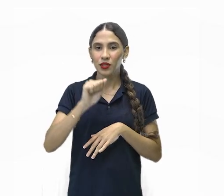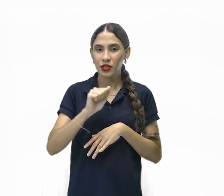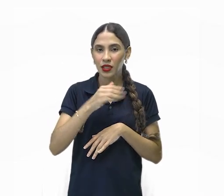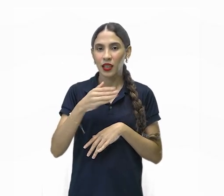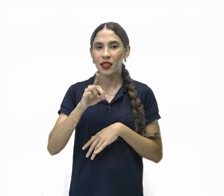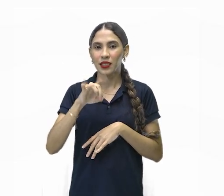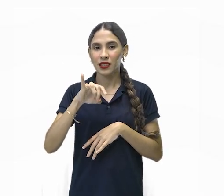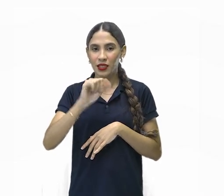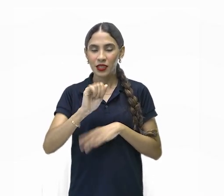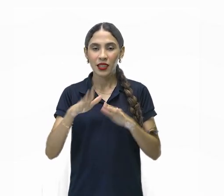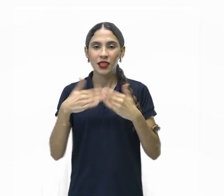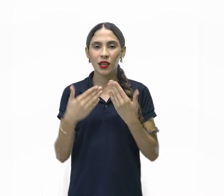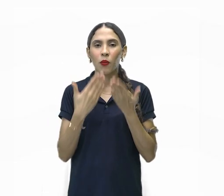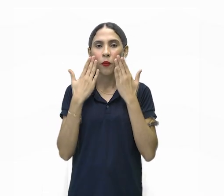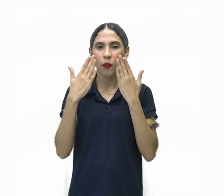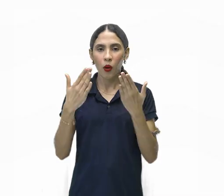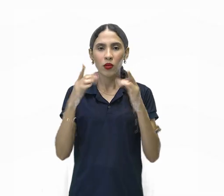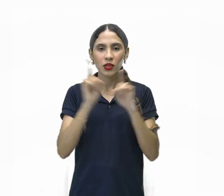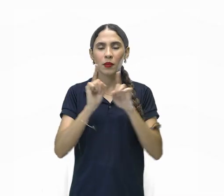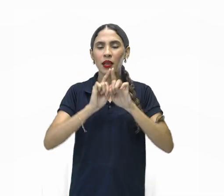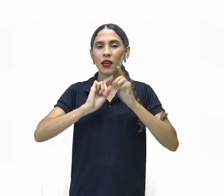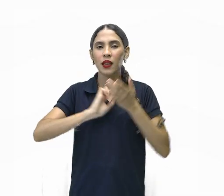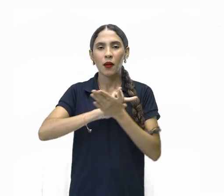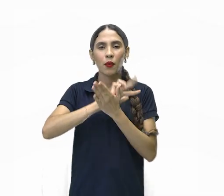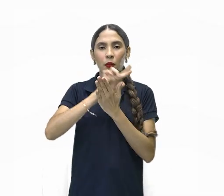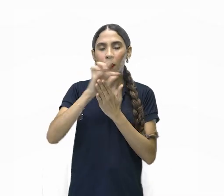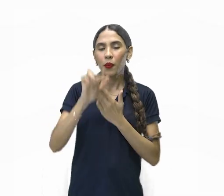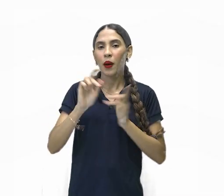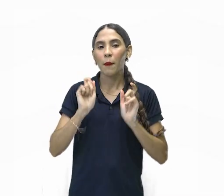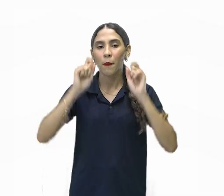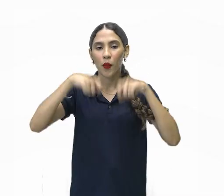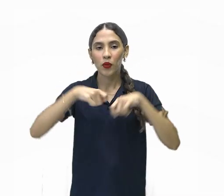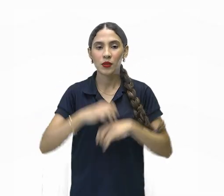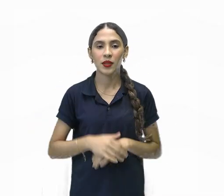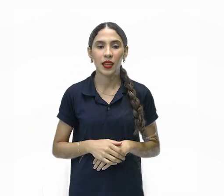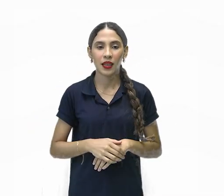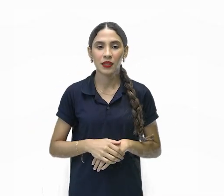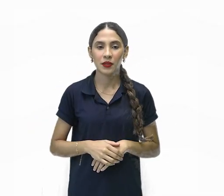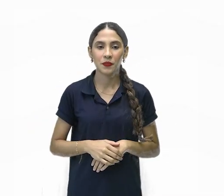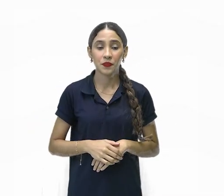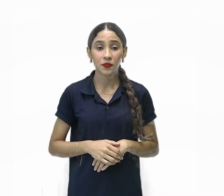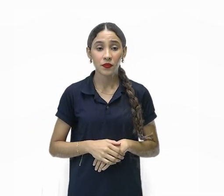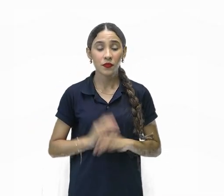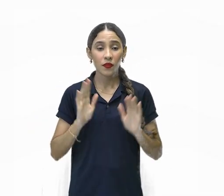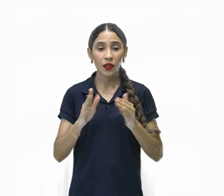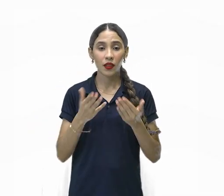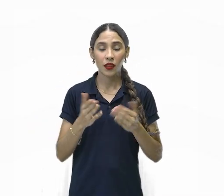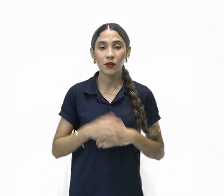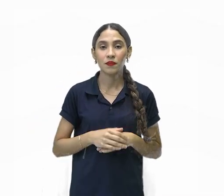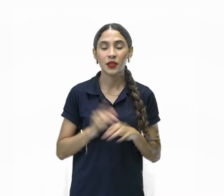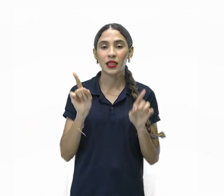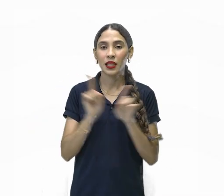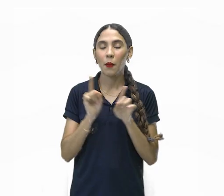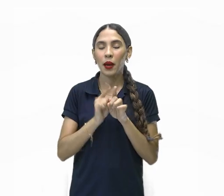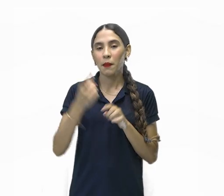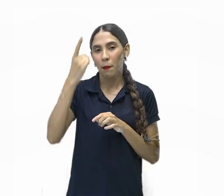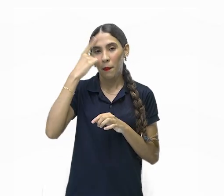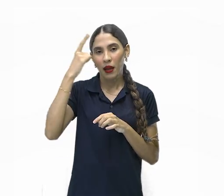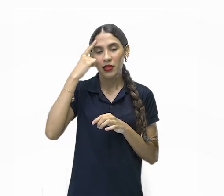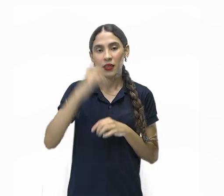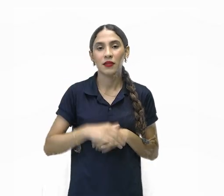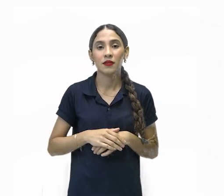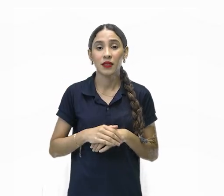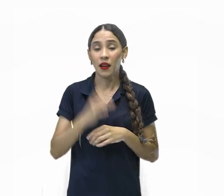dia. Então, mostram para a gente uma vastidão de possibilidades. Assim, vamos pensar que